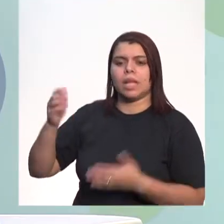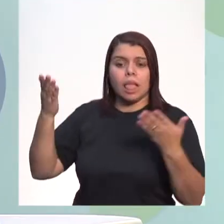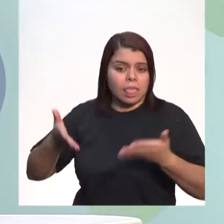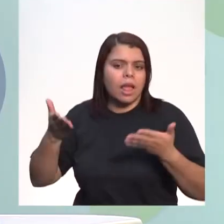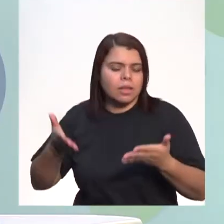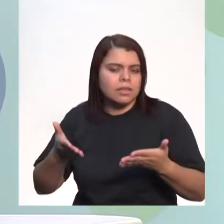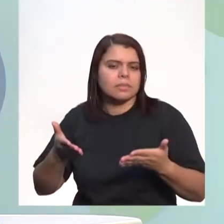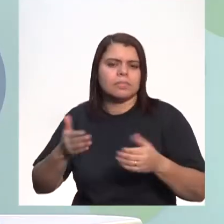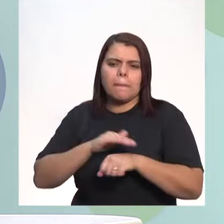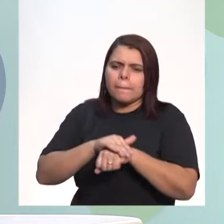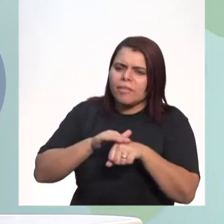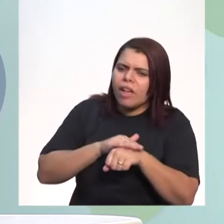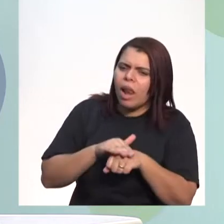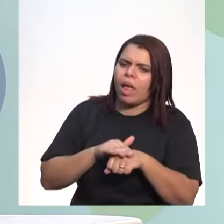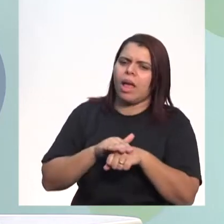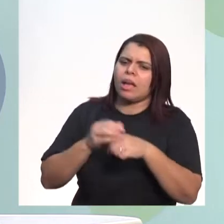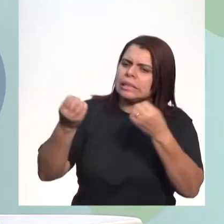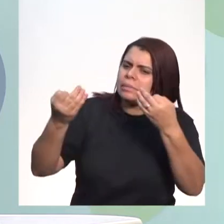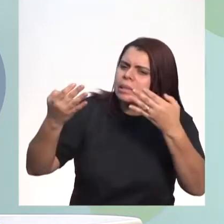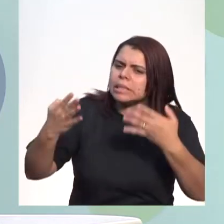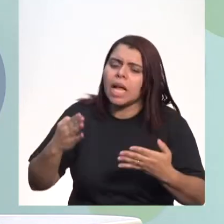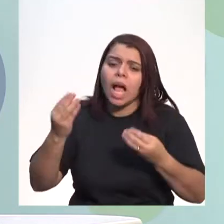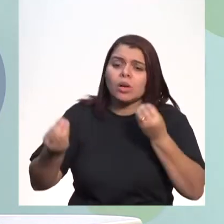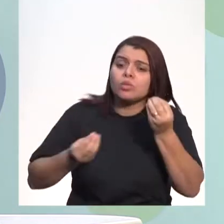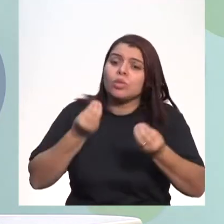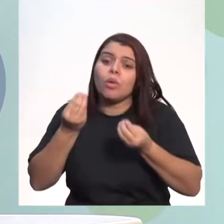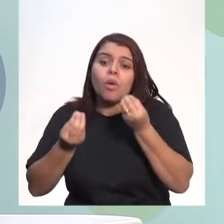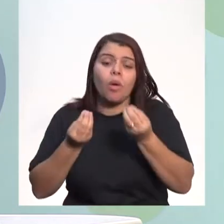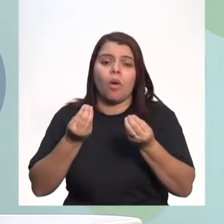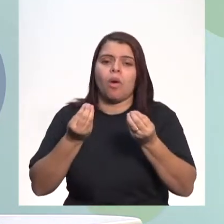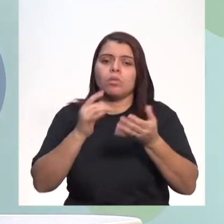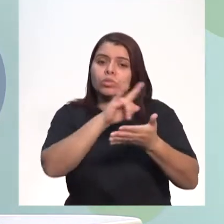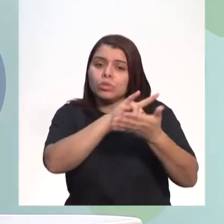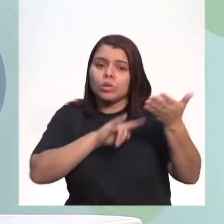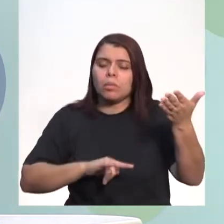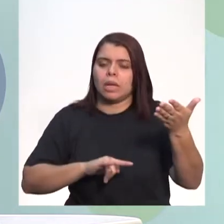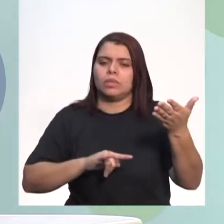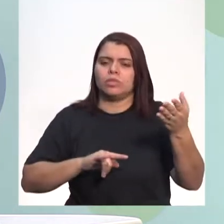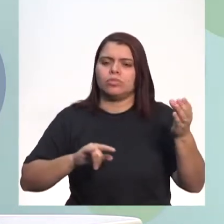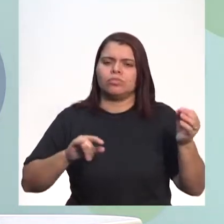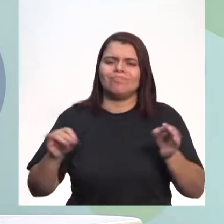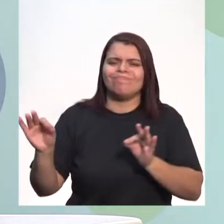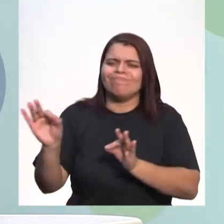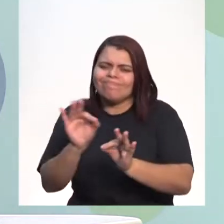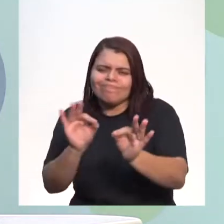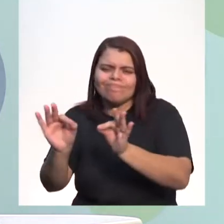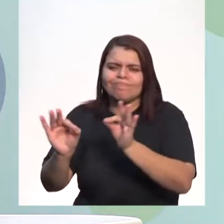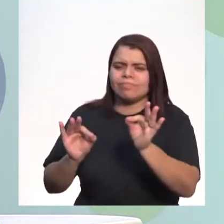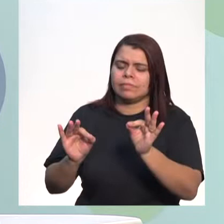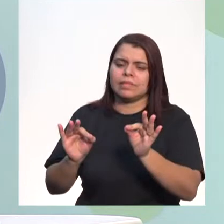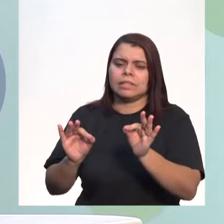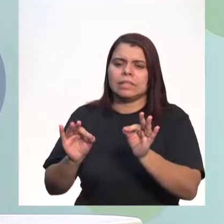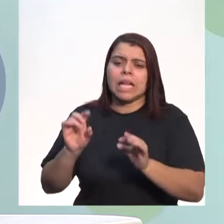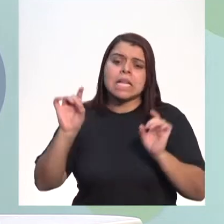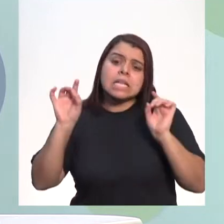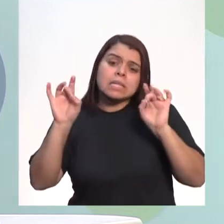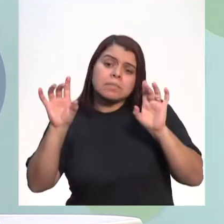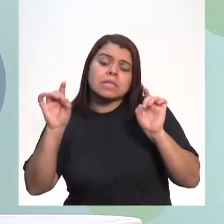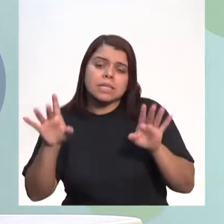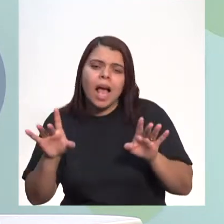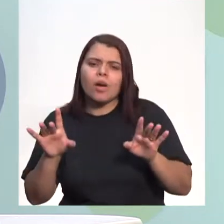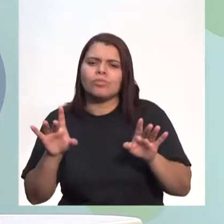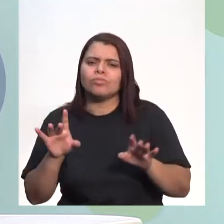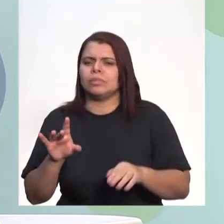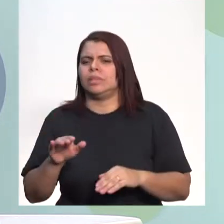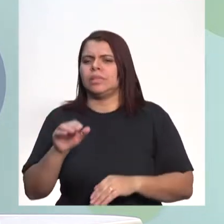especificamente, da ideia de como que esse documento foi estruturado e, especificamente, dos anos iniciais do ensino fundamental.